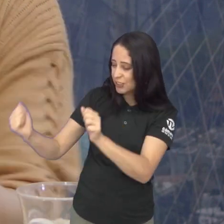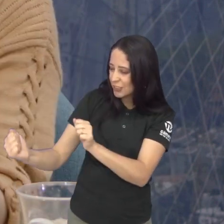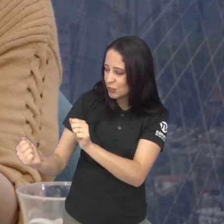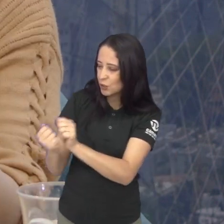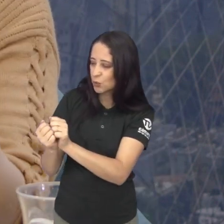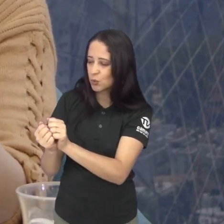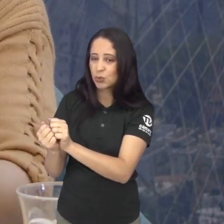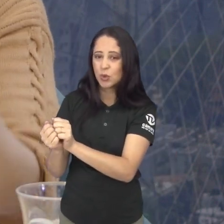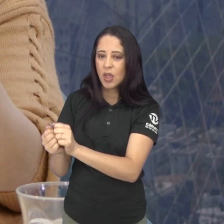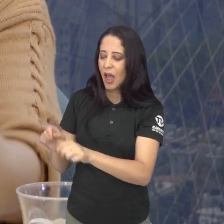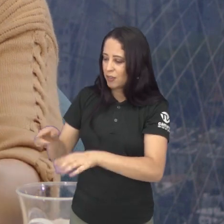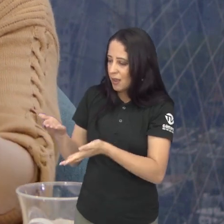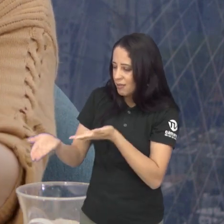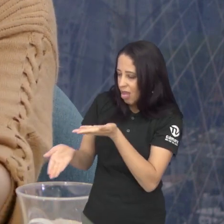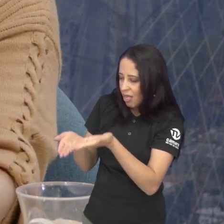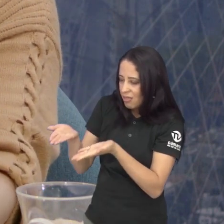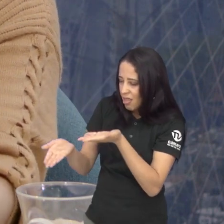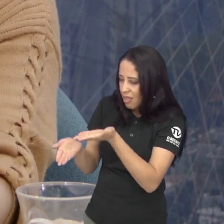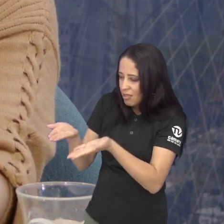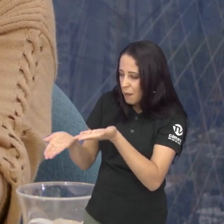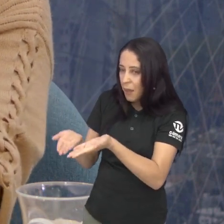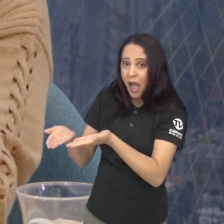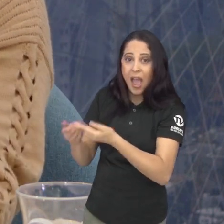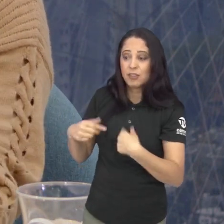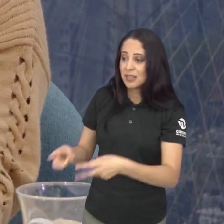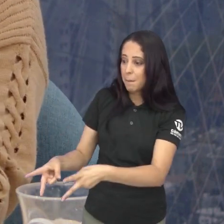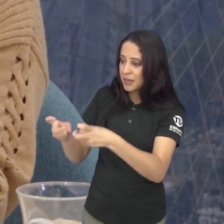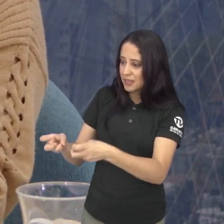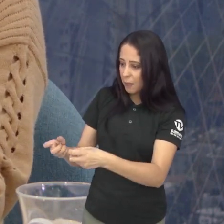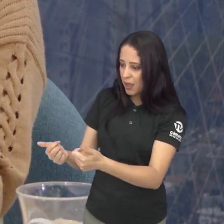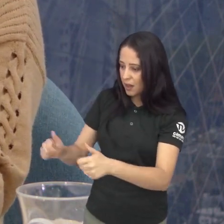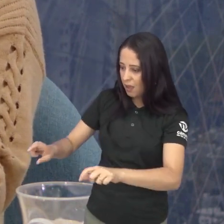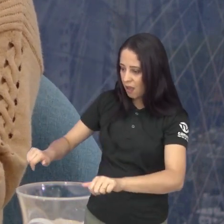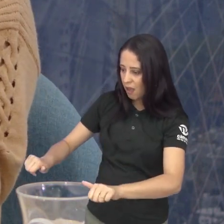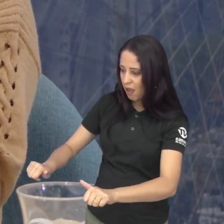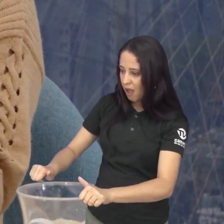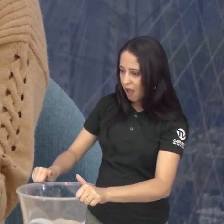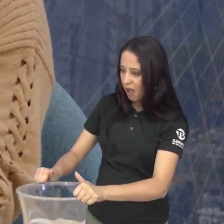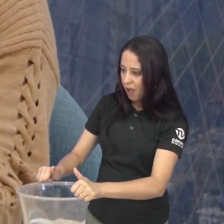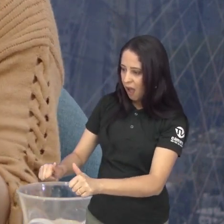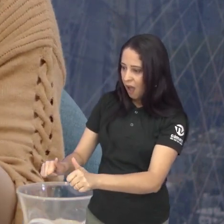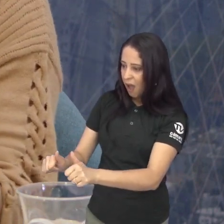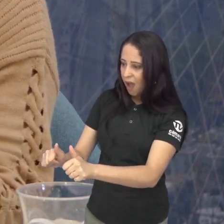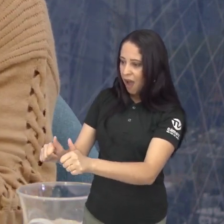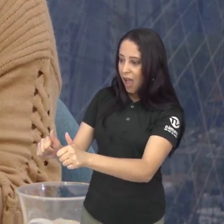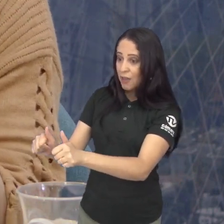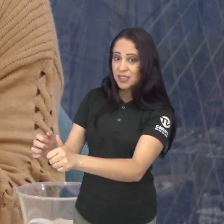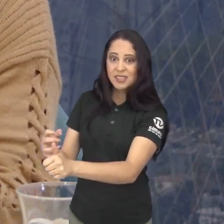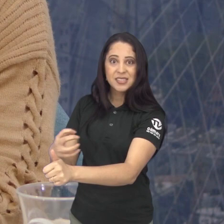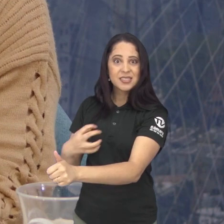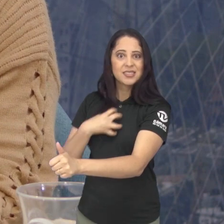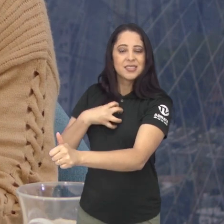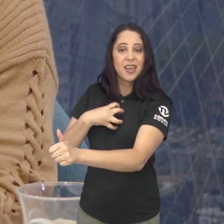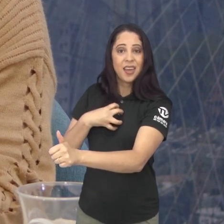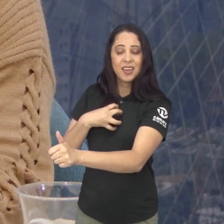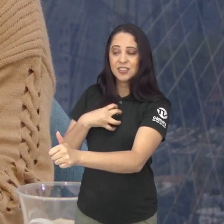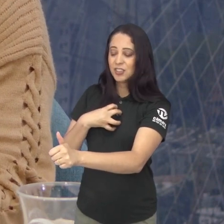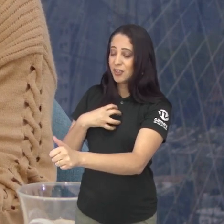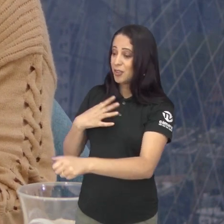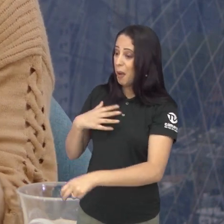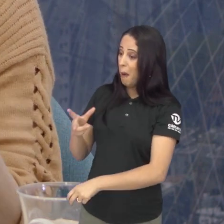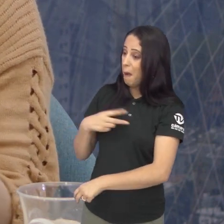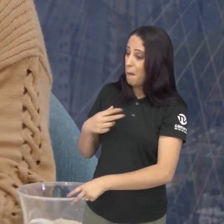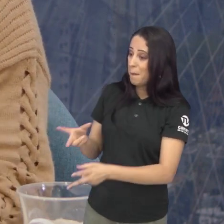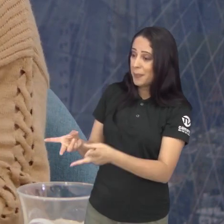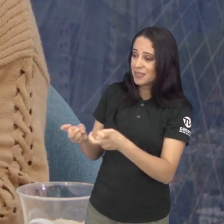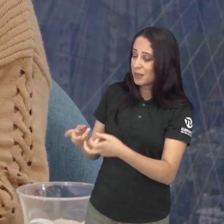pequeno, que pode parecer um pequeno ganho, mas ali para aquela criança foi uma super vitória. E você ter essa mudança de você ver,